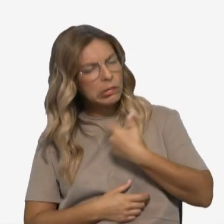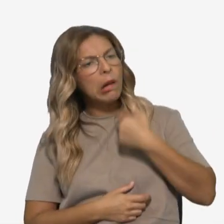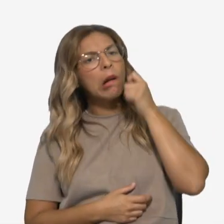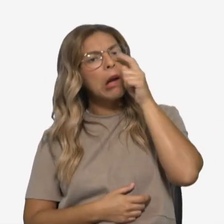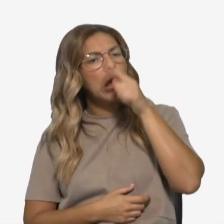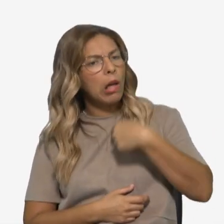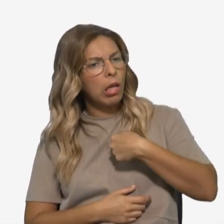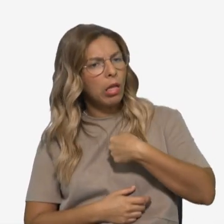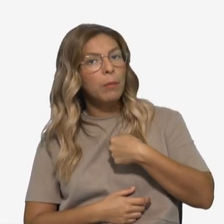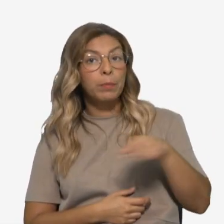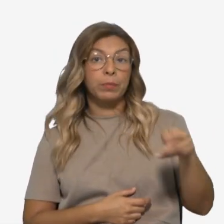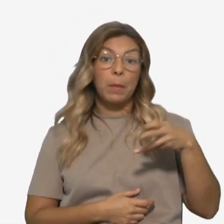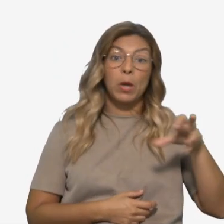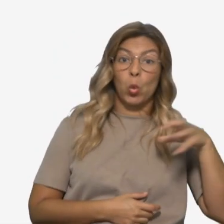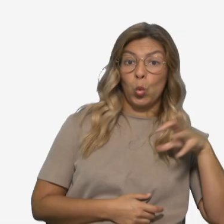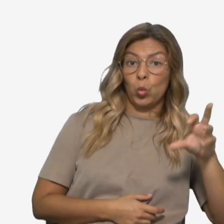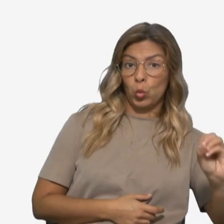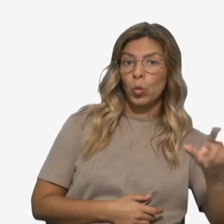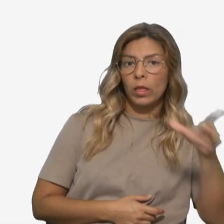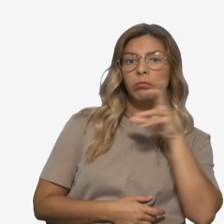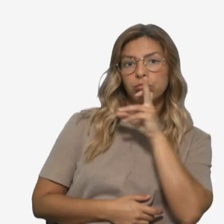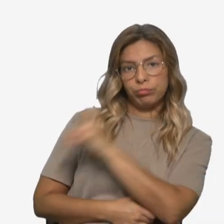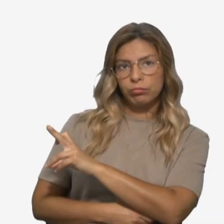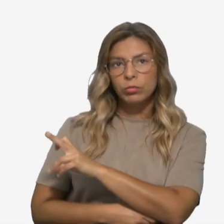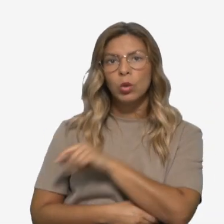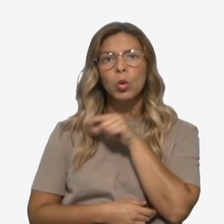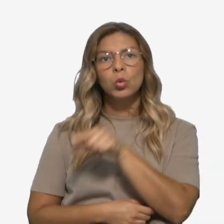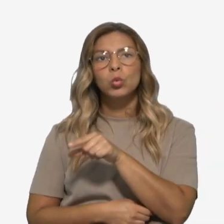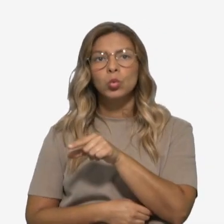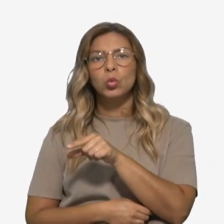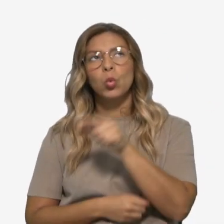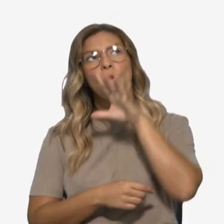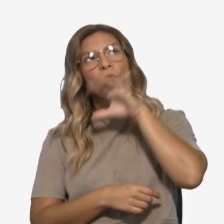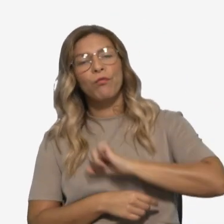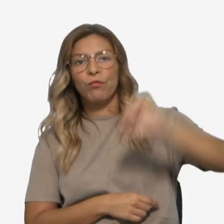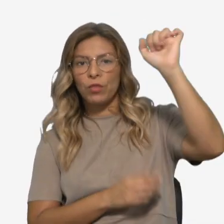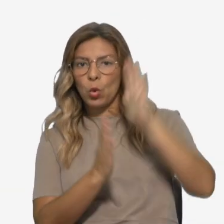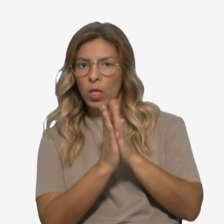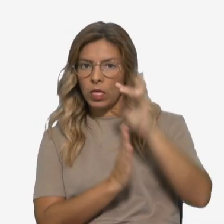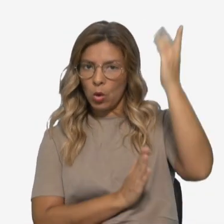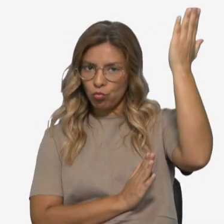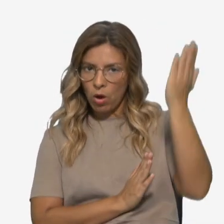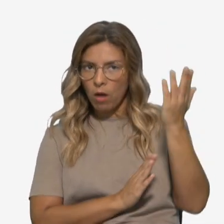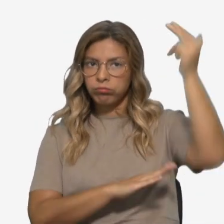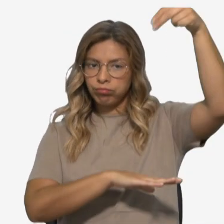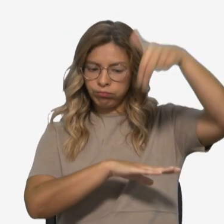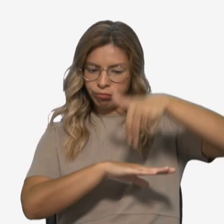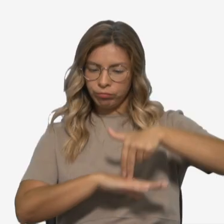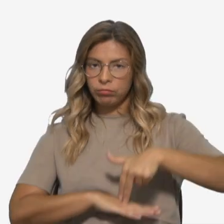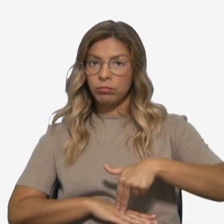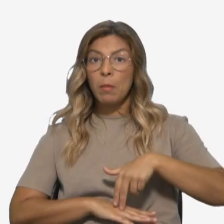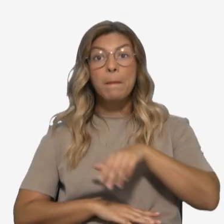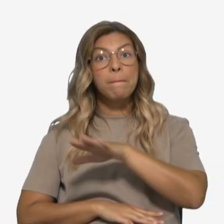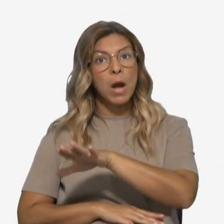Pedro tomou a palavra e respondeu: És o Messias de Deus. Ele, porém, proibiu-lhes severamente